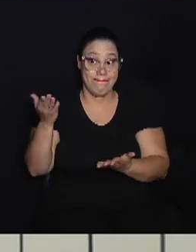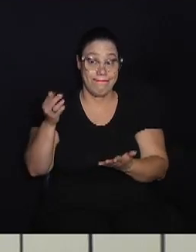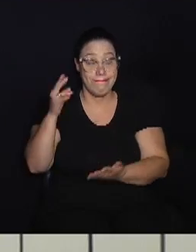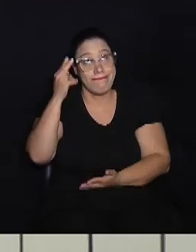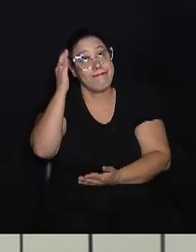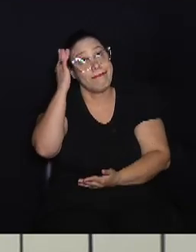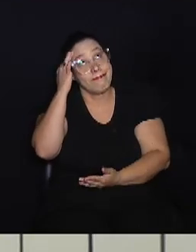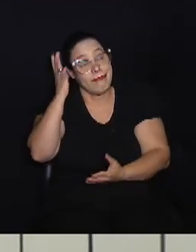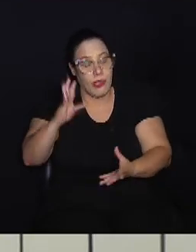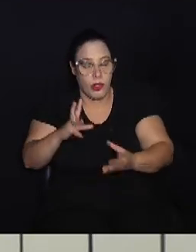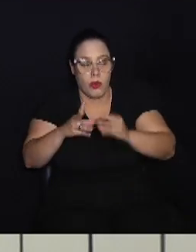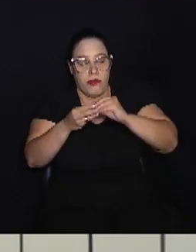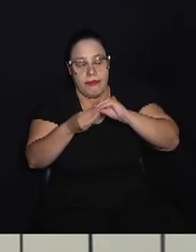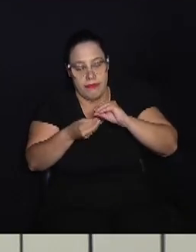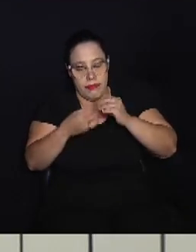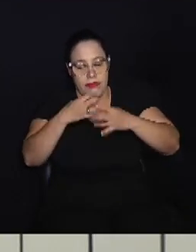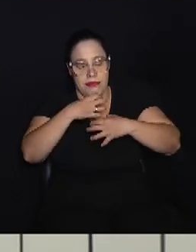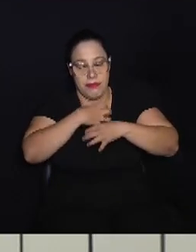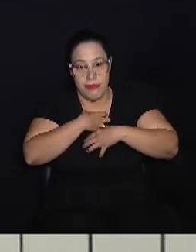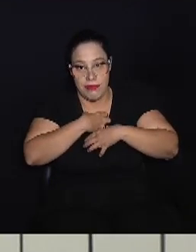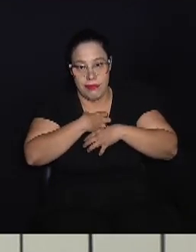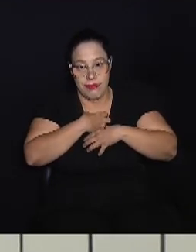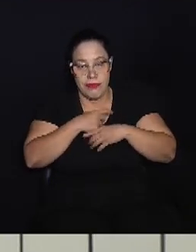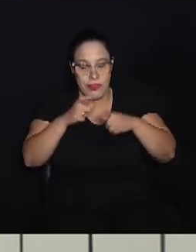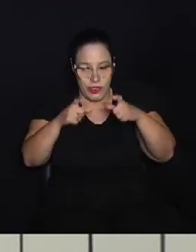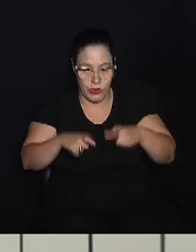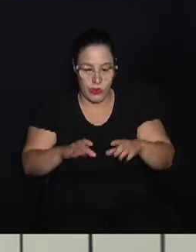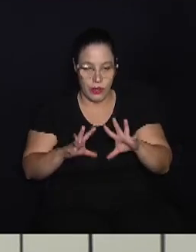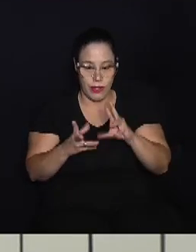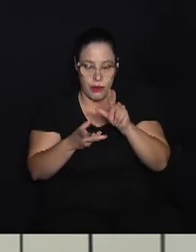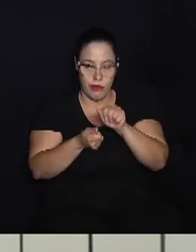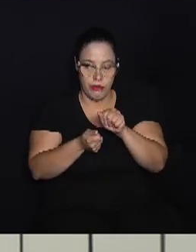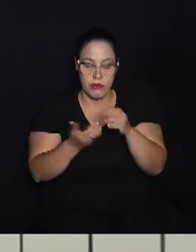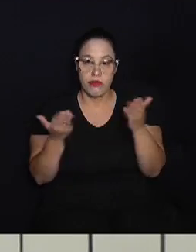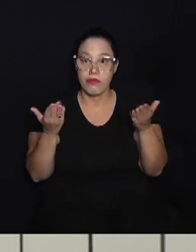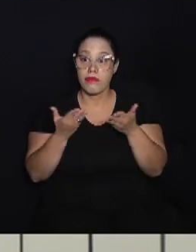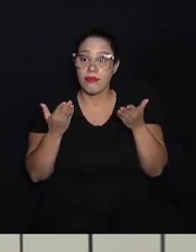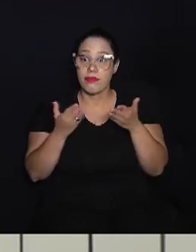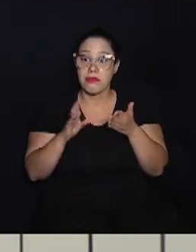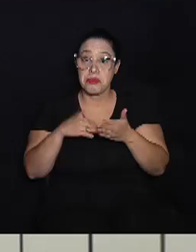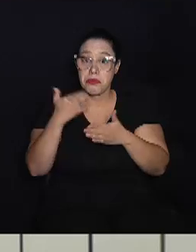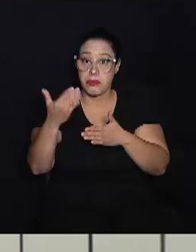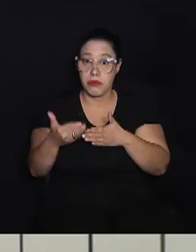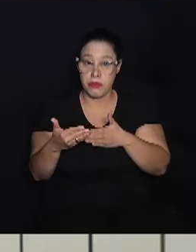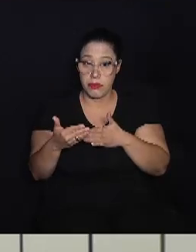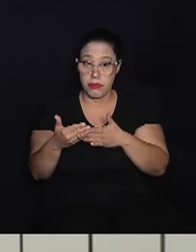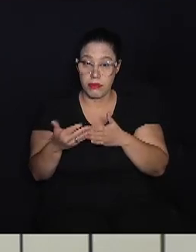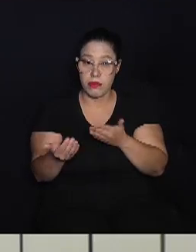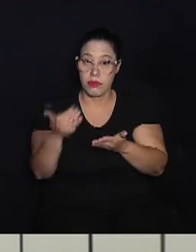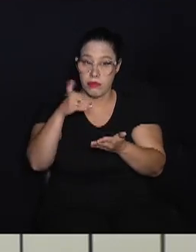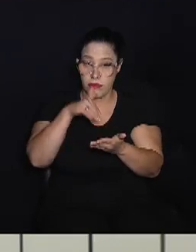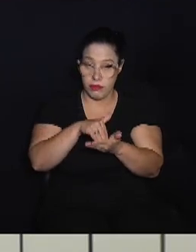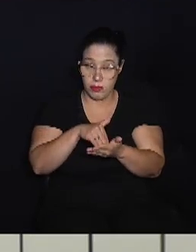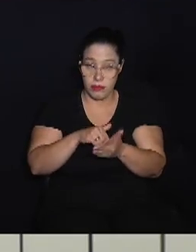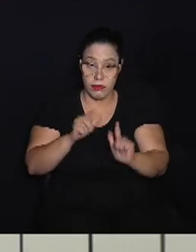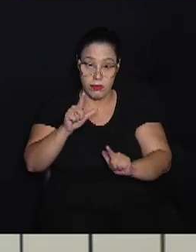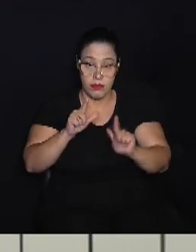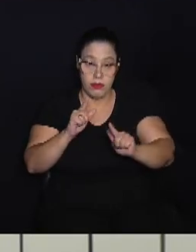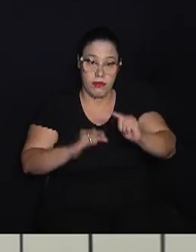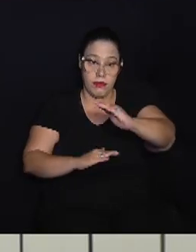de sustentabilidade, sentimentos e o seu lugar no mundo. Agora a gente passa a trazer aqui no Câmara